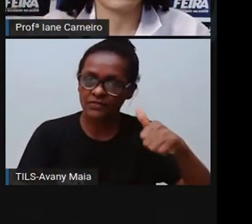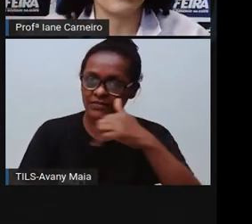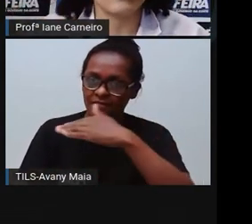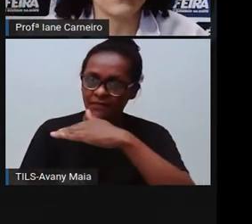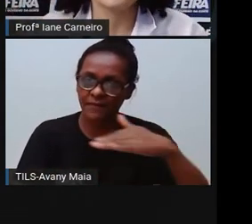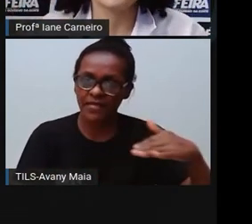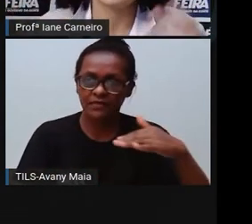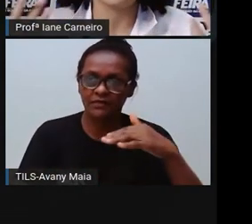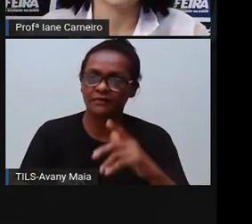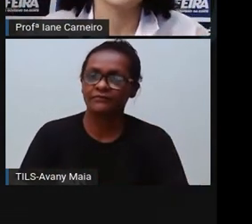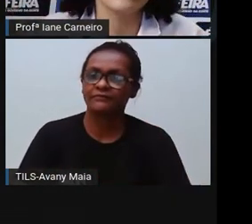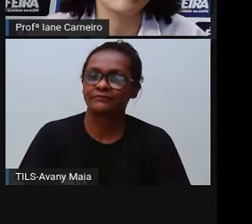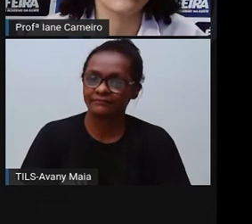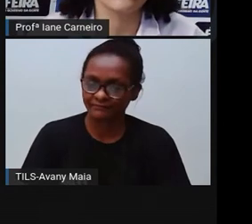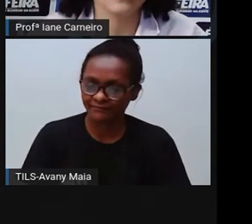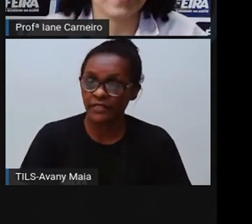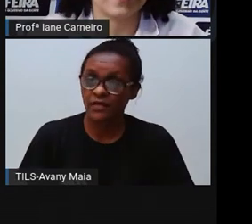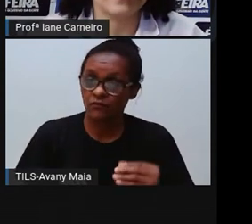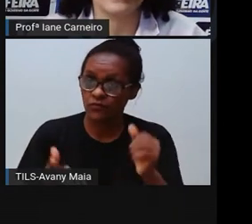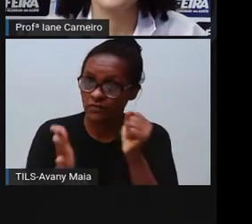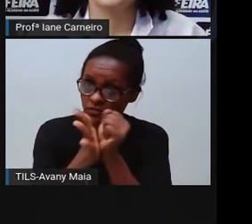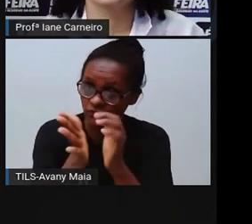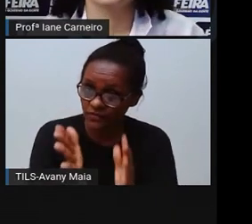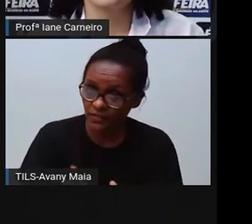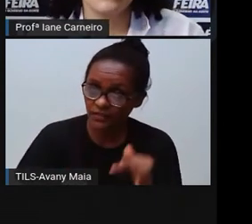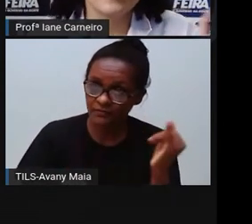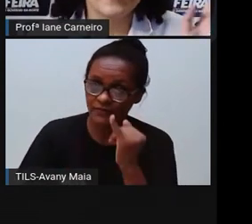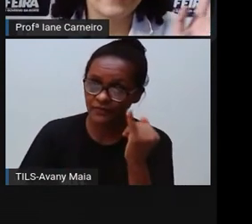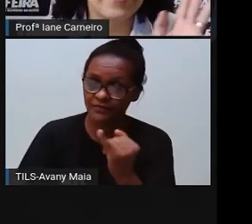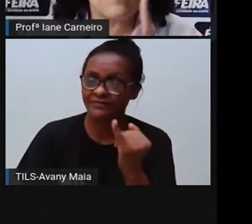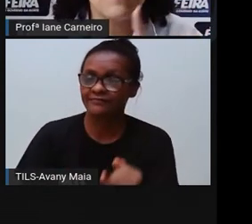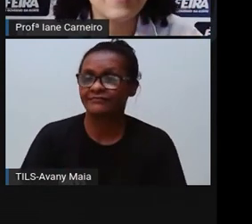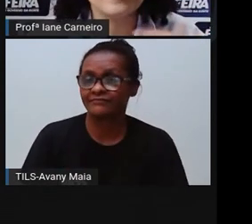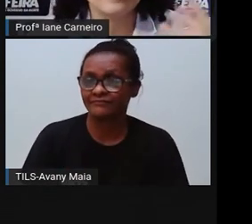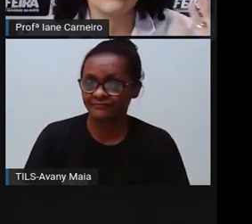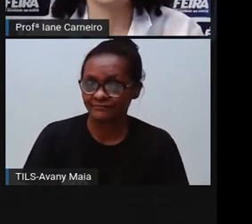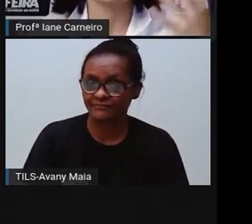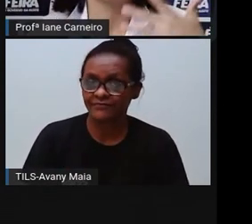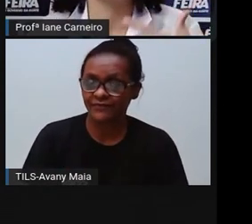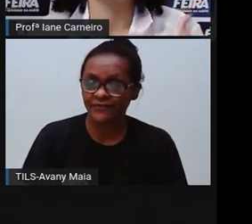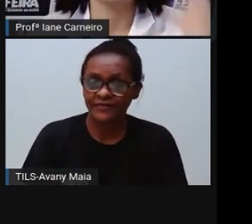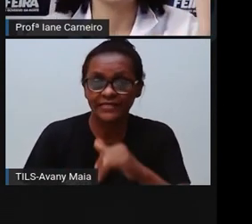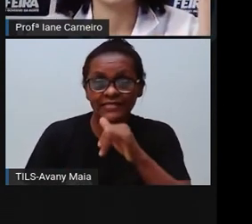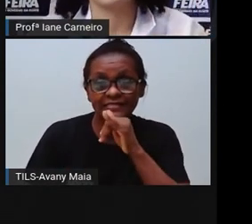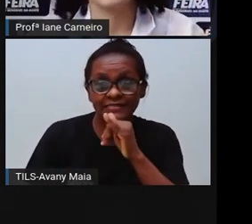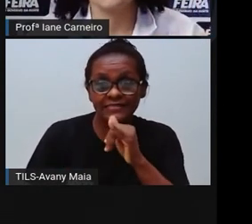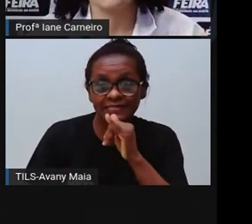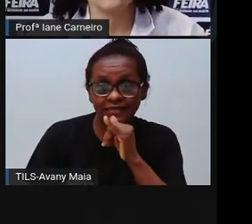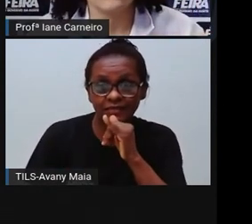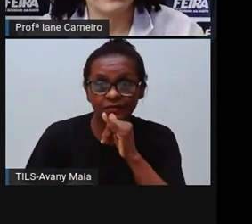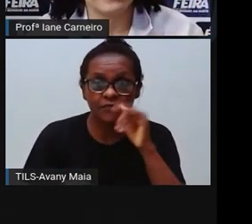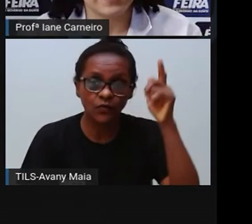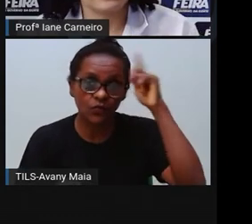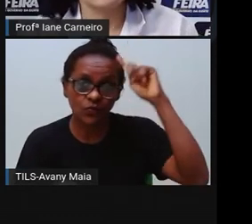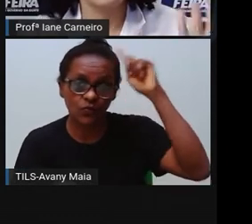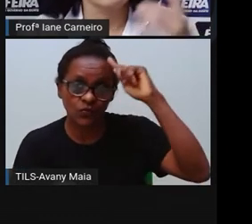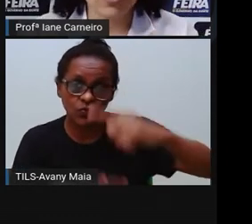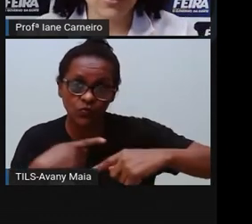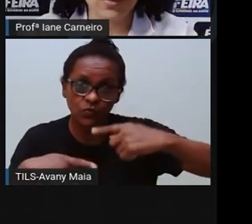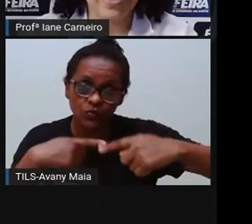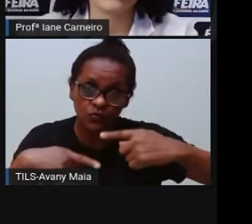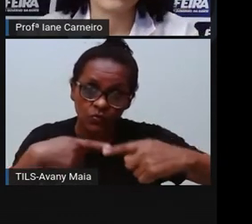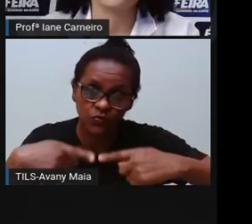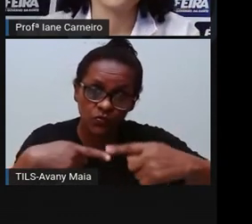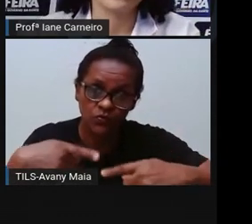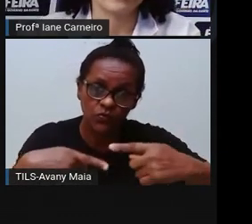ter atividades que a Pró vai desenvolver com você, né? Então, essa aqui é um exemplo de uma rotina que vocês podem construir aí em casa com a